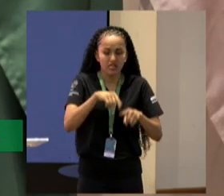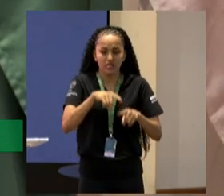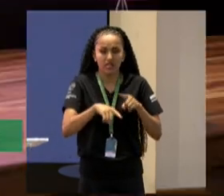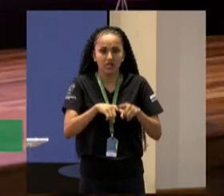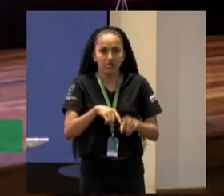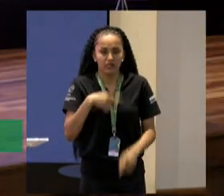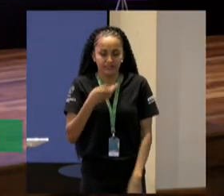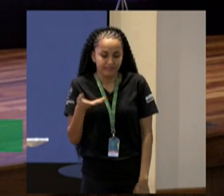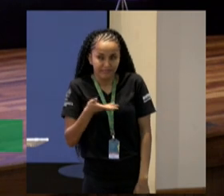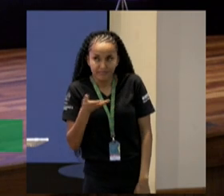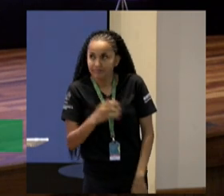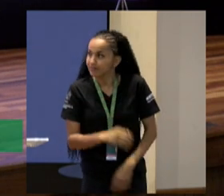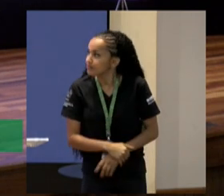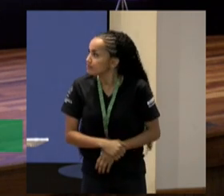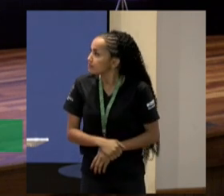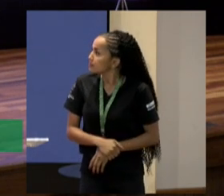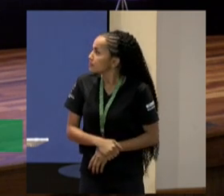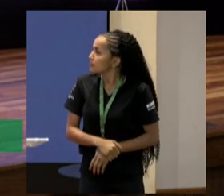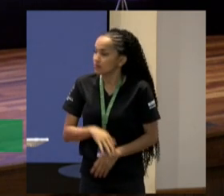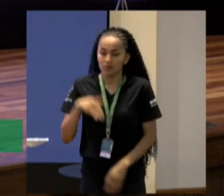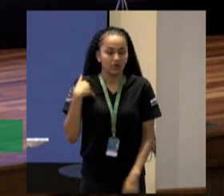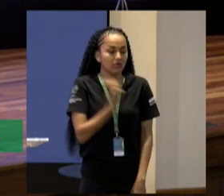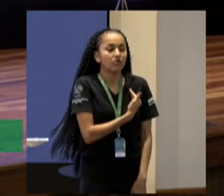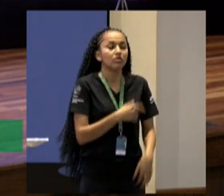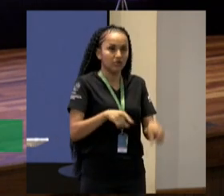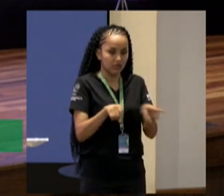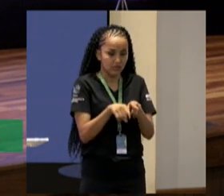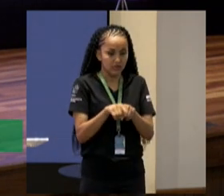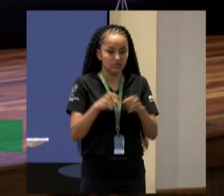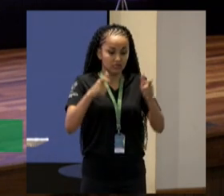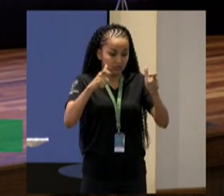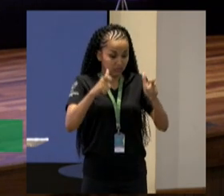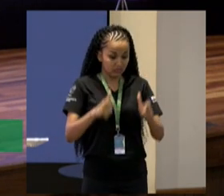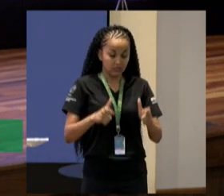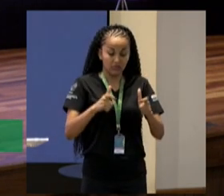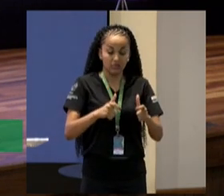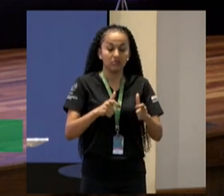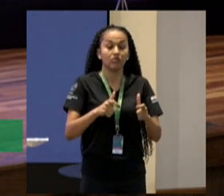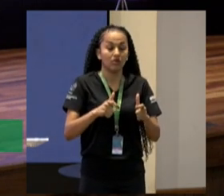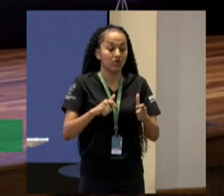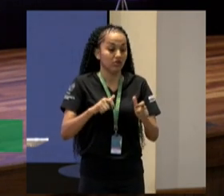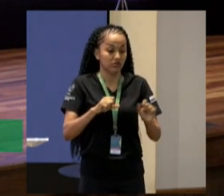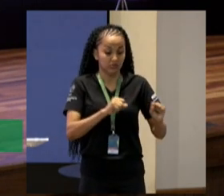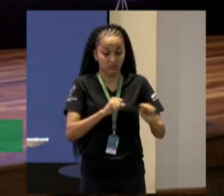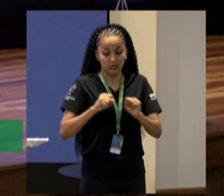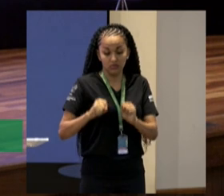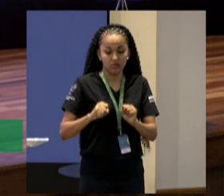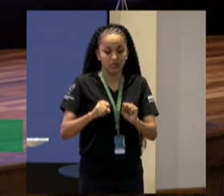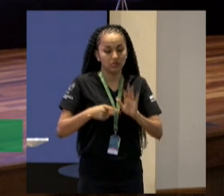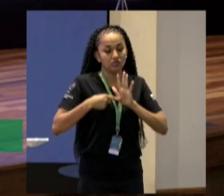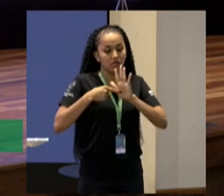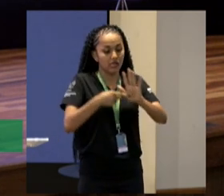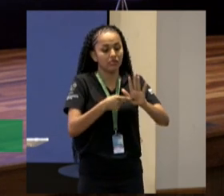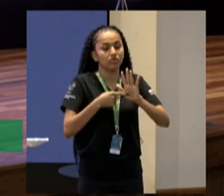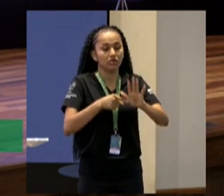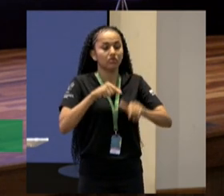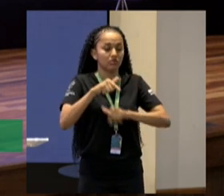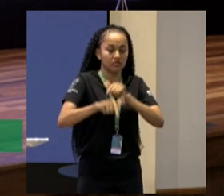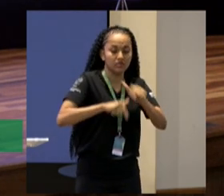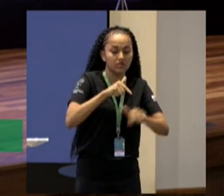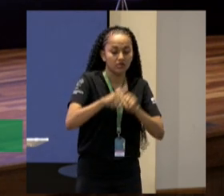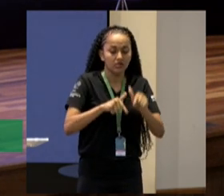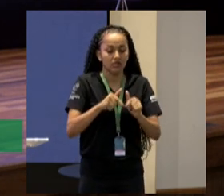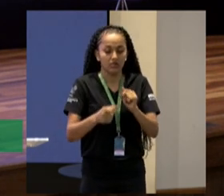acelerar um pouco. Aí a gente pensou um espaço também onde a gente pudesse estar expondo os nossos trabalhos, as